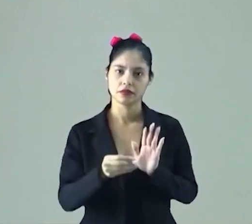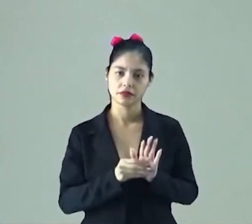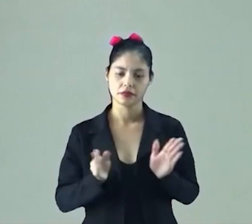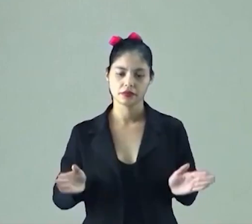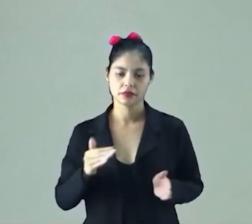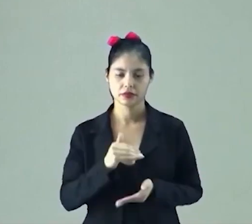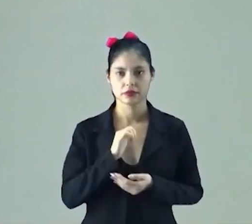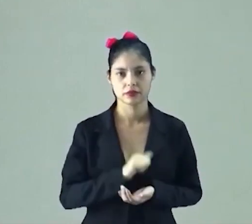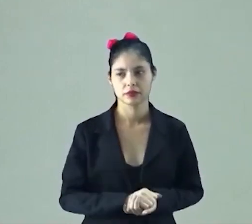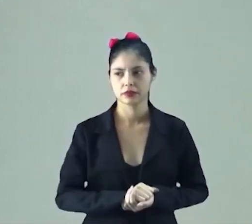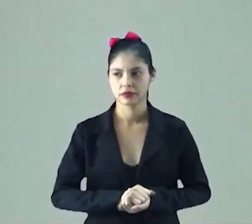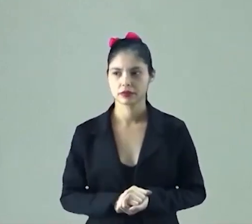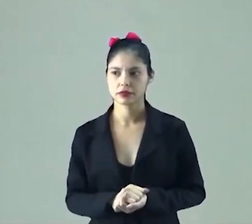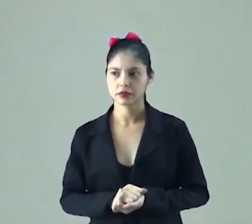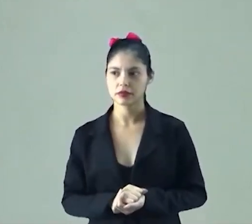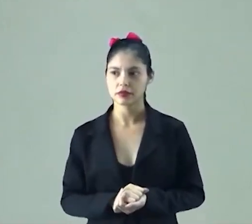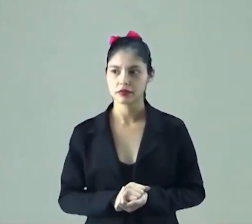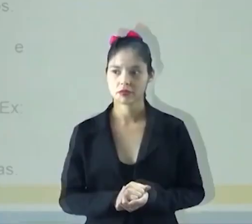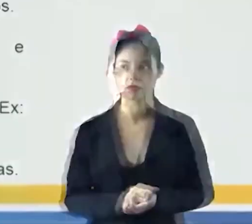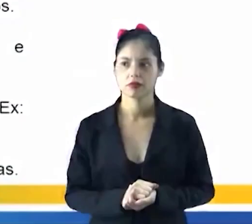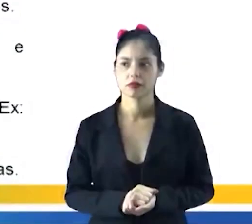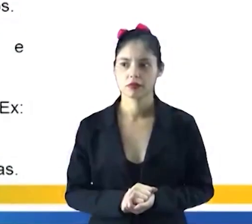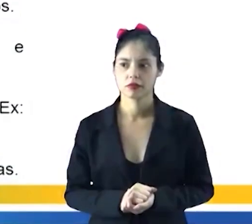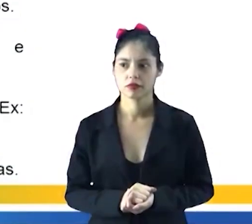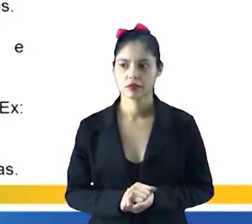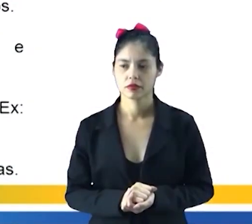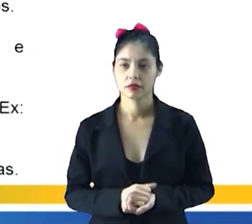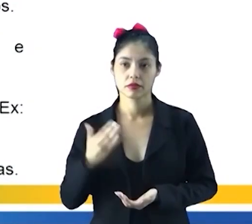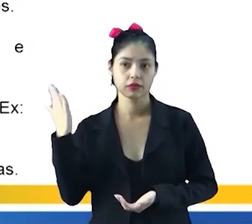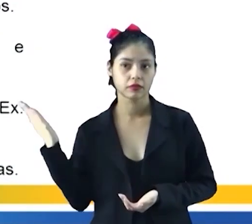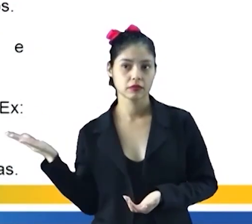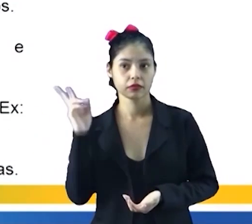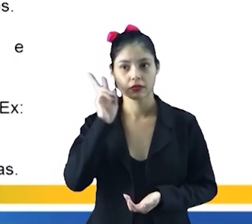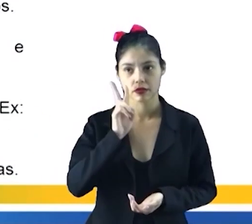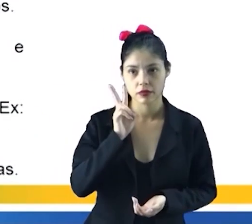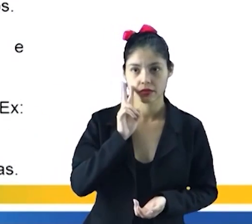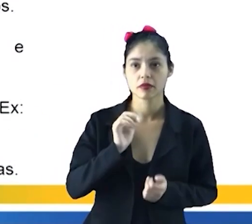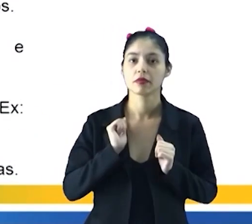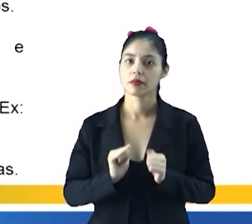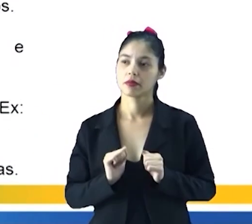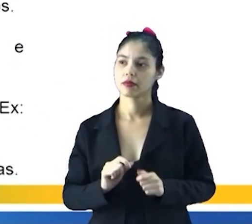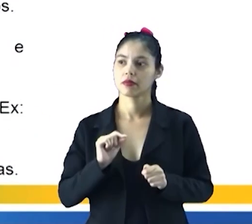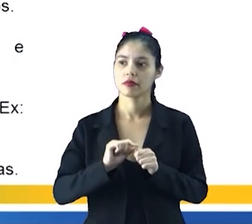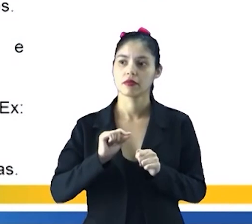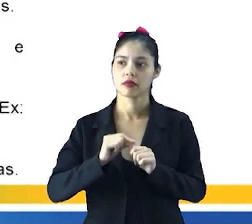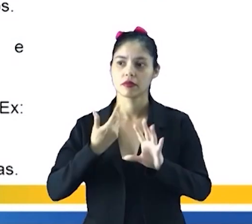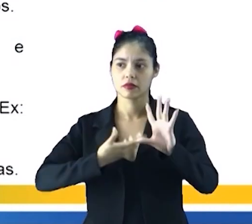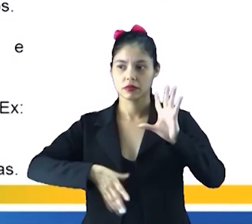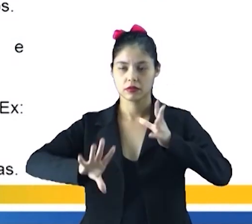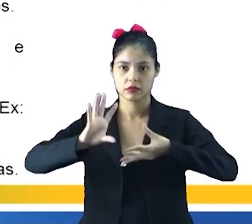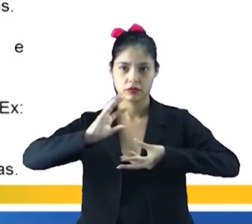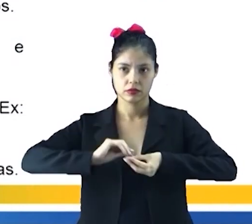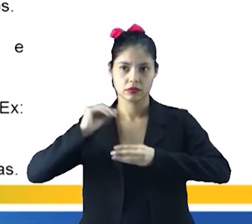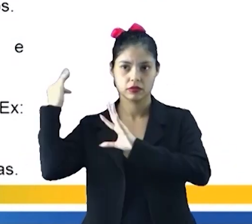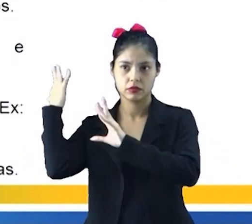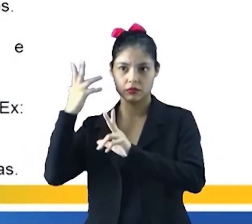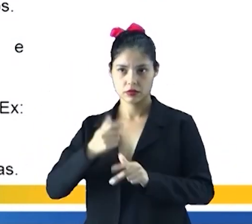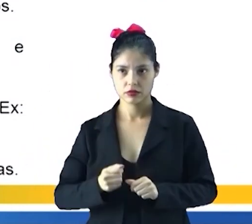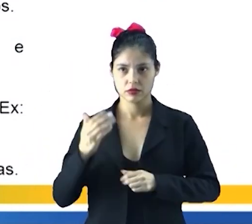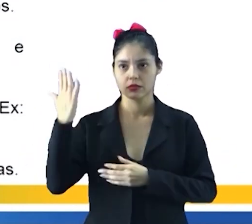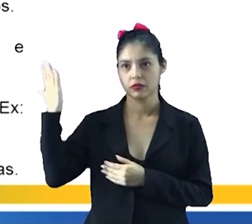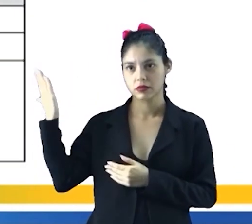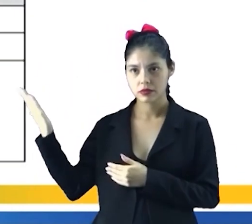caixinha. Então vamos avançar aqui. Lembrando mais uma vez, você pode fazer também o seu resumo, mapazinho nesse